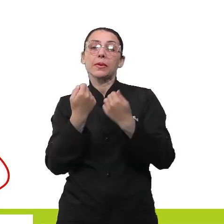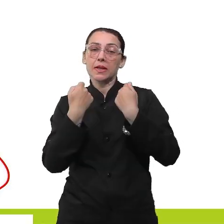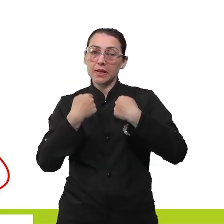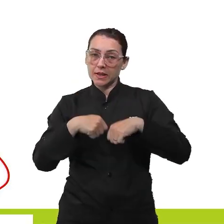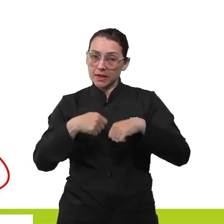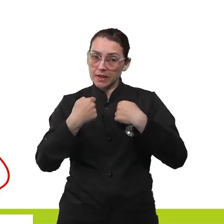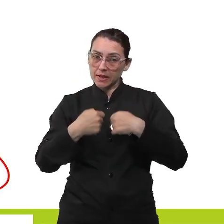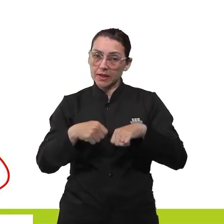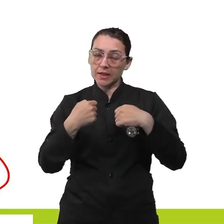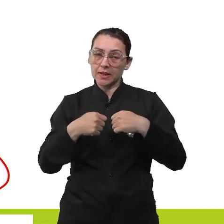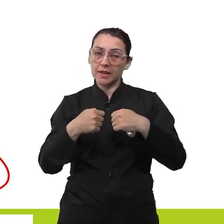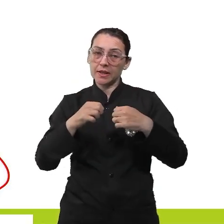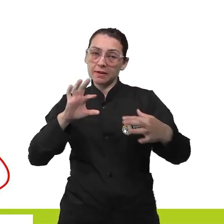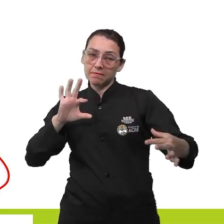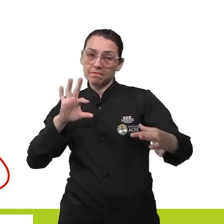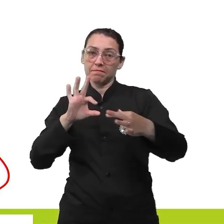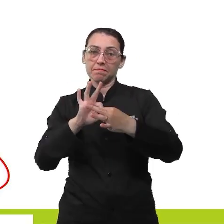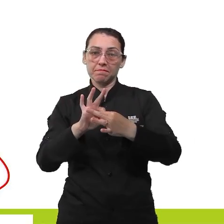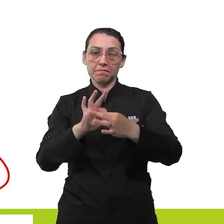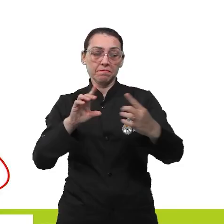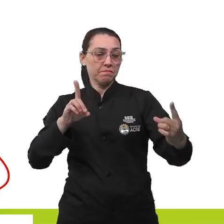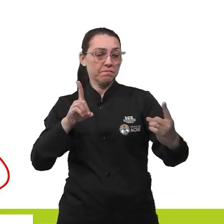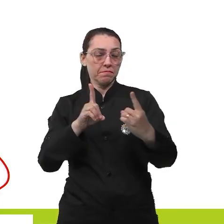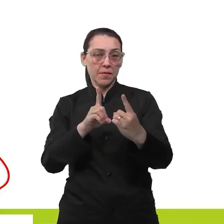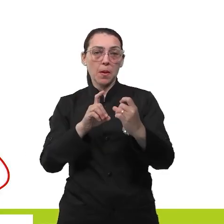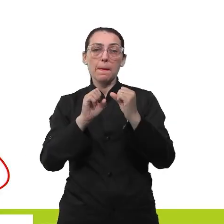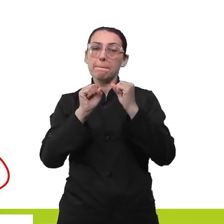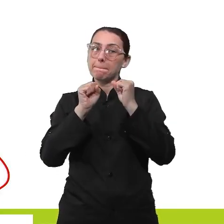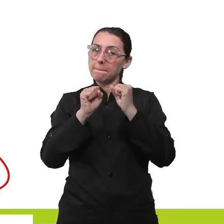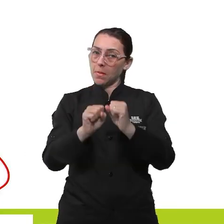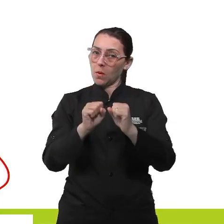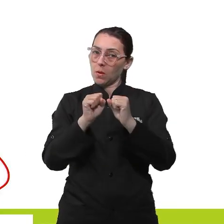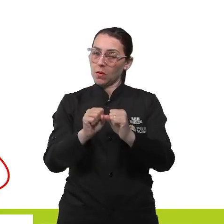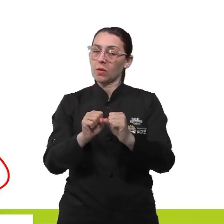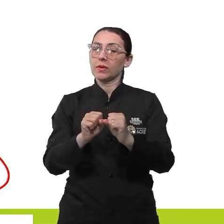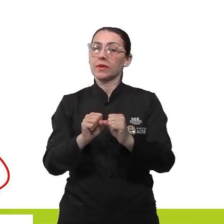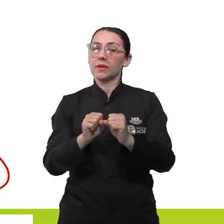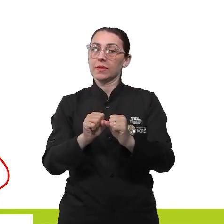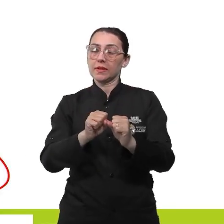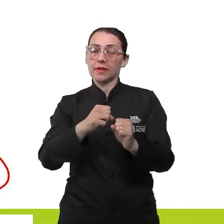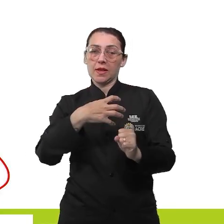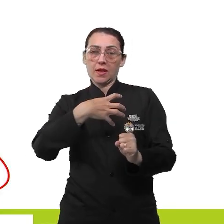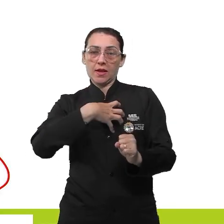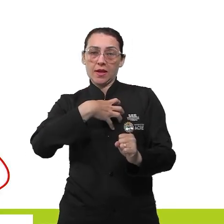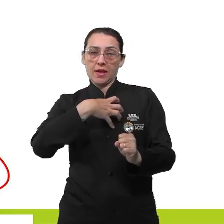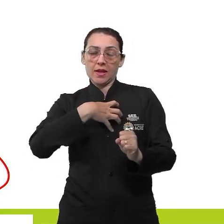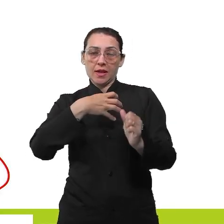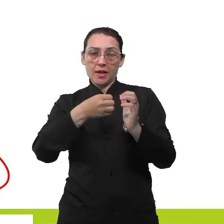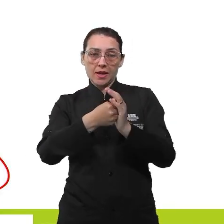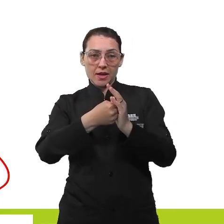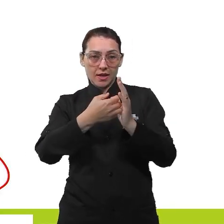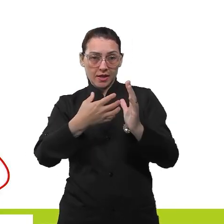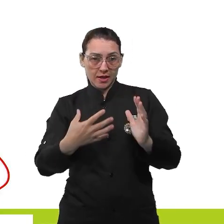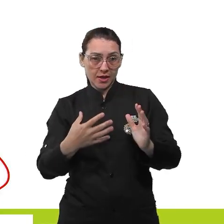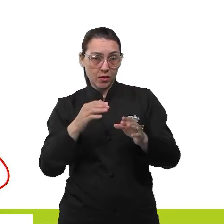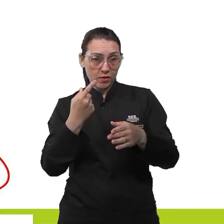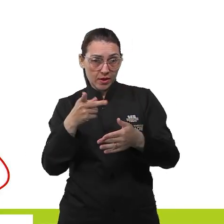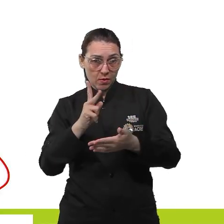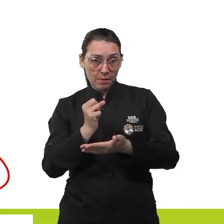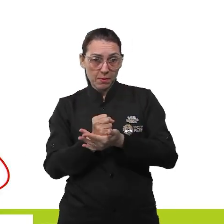de outras pessoas. Pode ser um ato, né, essa sua amizade e o seu apoio, um ato que salva a vida